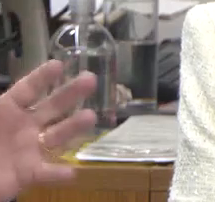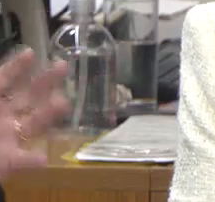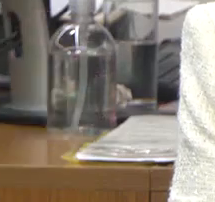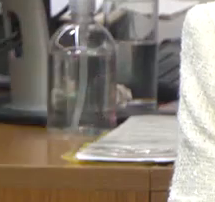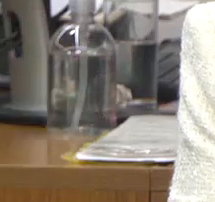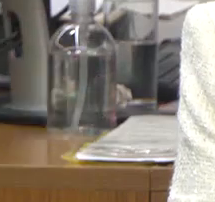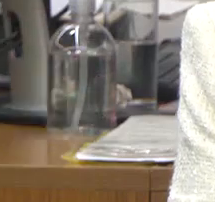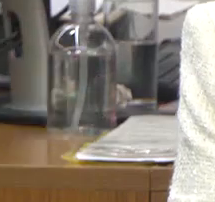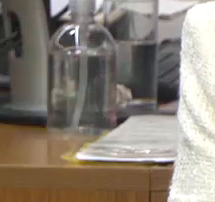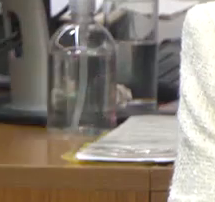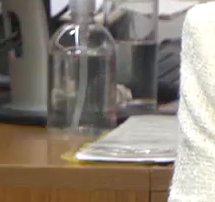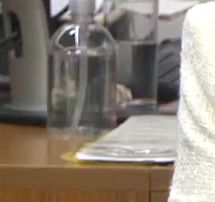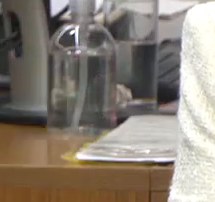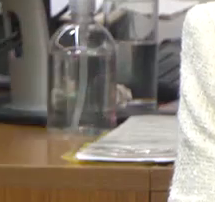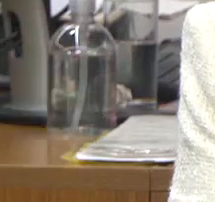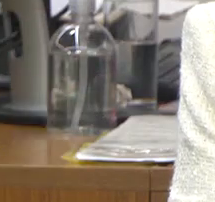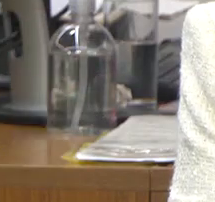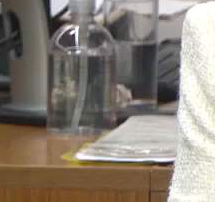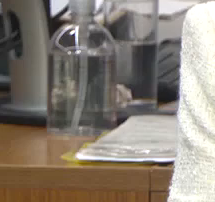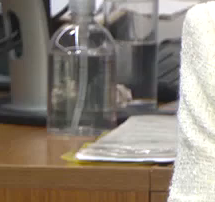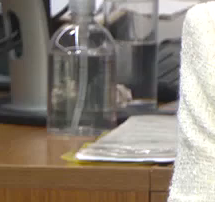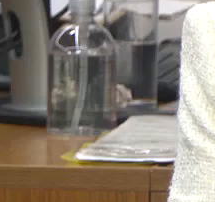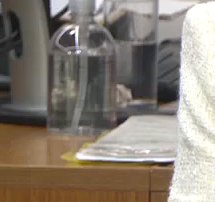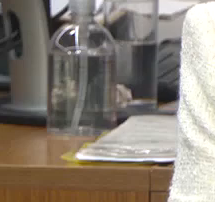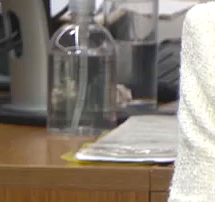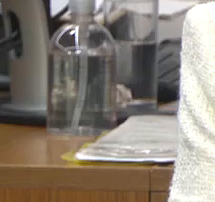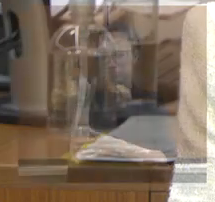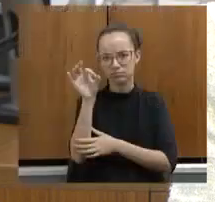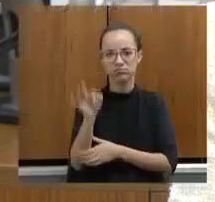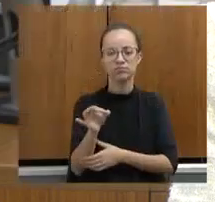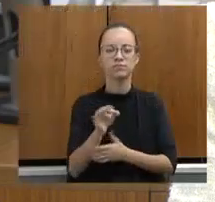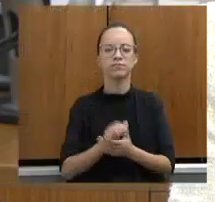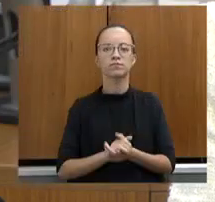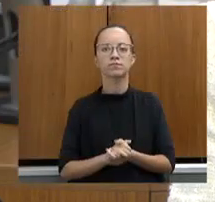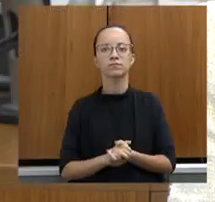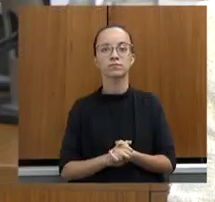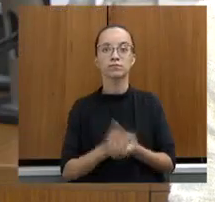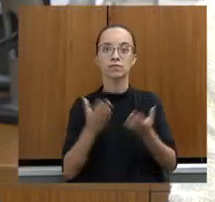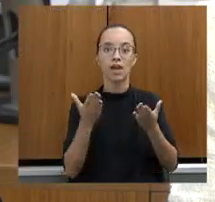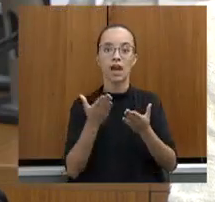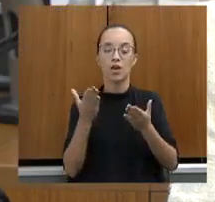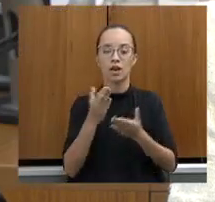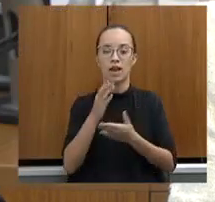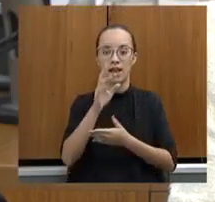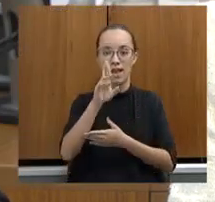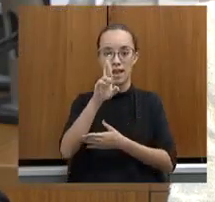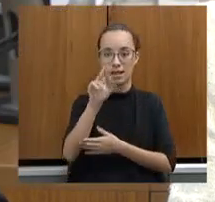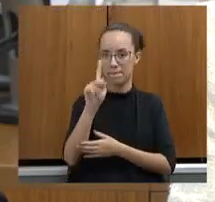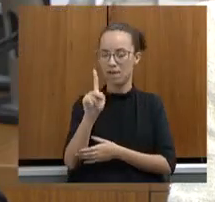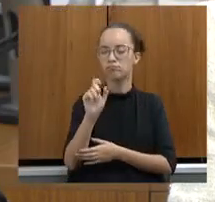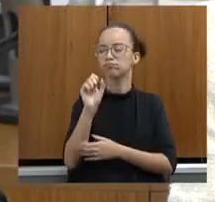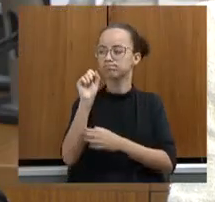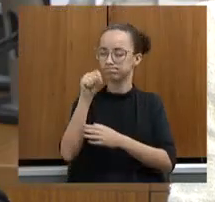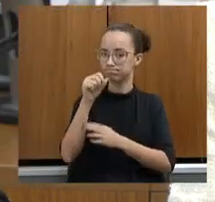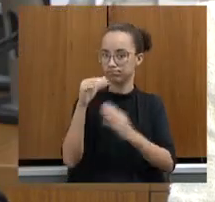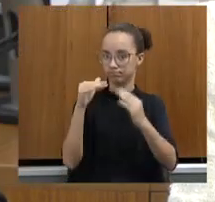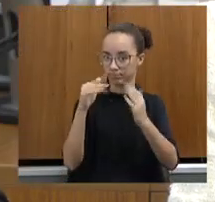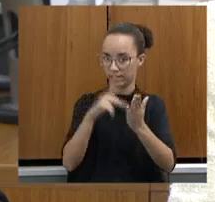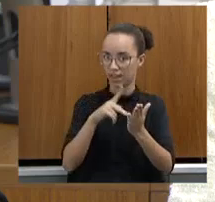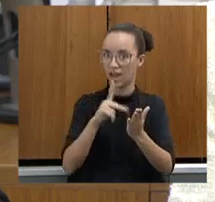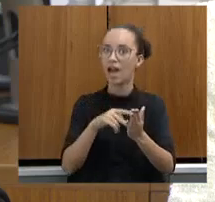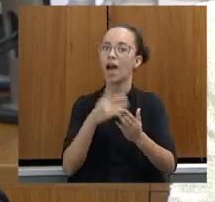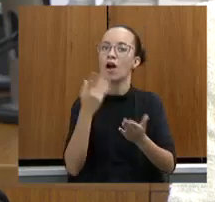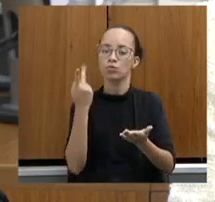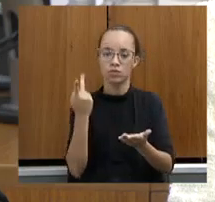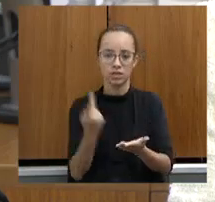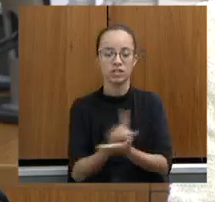concordo com a senhora a senhora tem toda a razão com relação a ampliação do rp sim é verdade houve uma